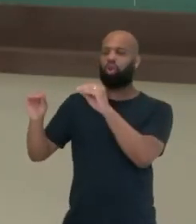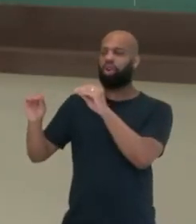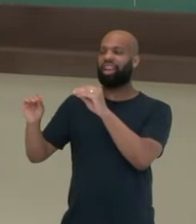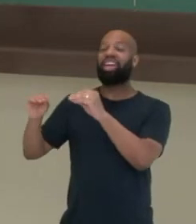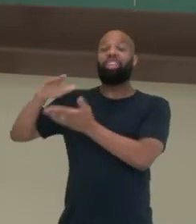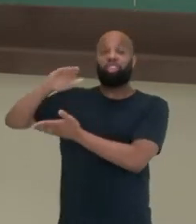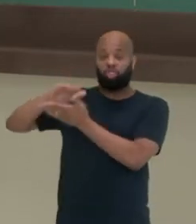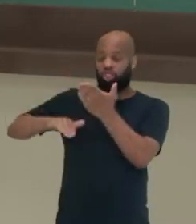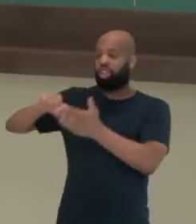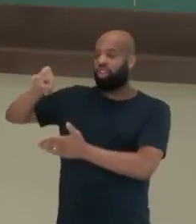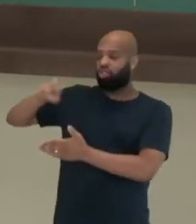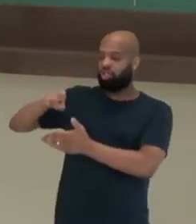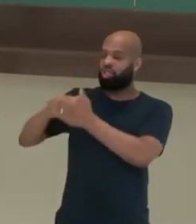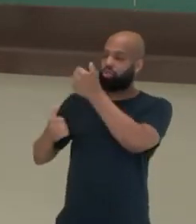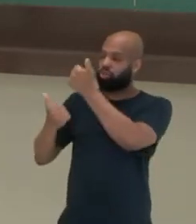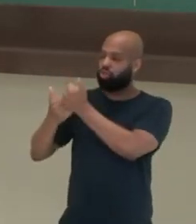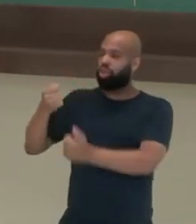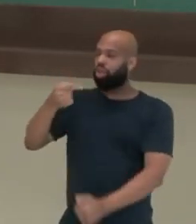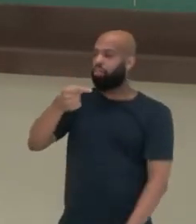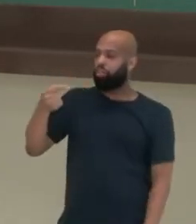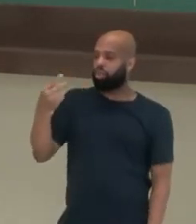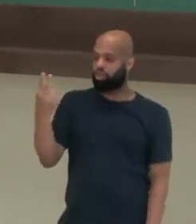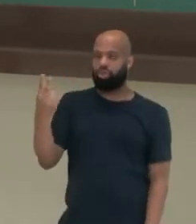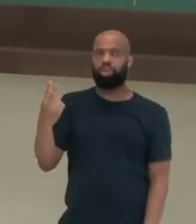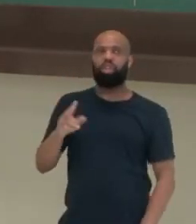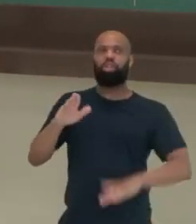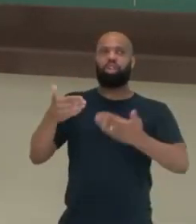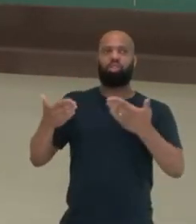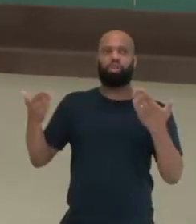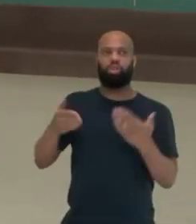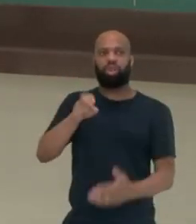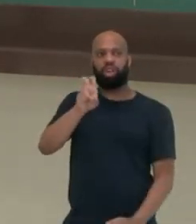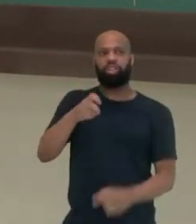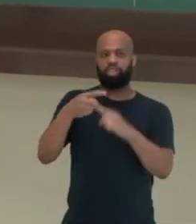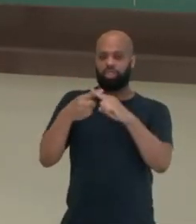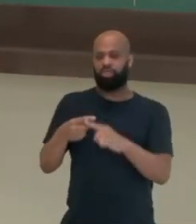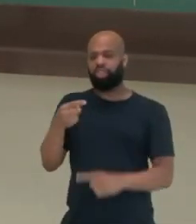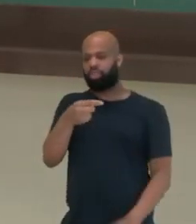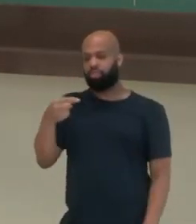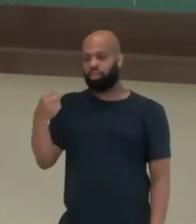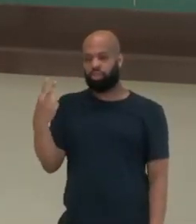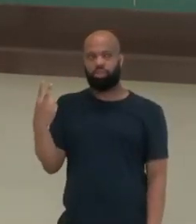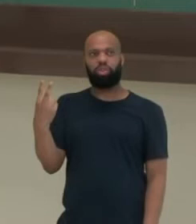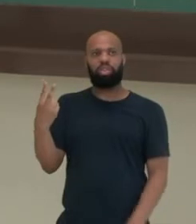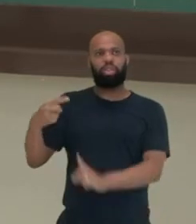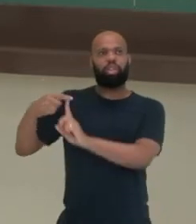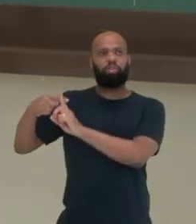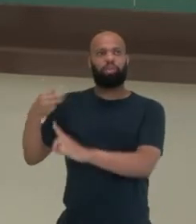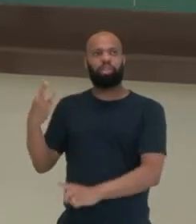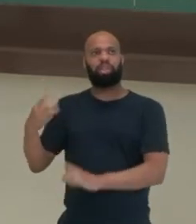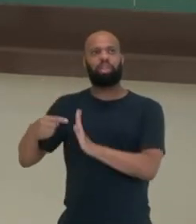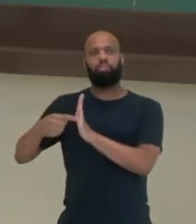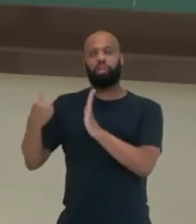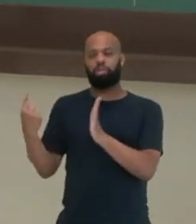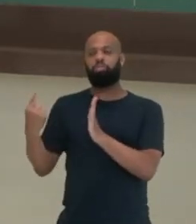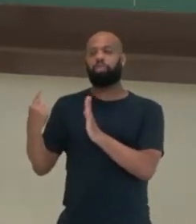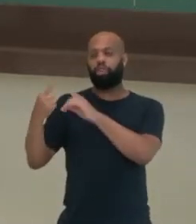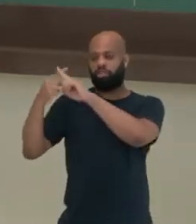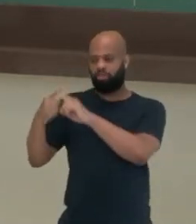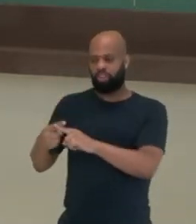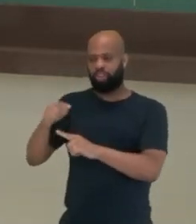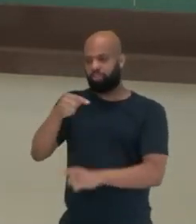no lugar do x, certo? Então, vai ficar 5 vezes o menos 2 mais 3. Primeira multiplicação, menos